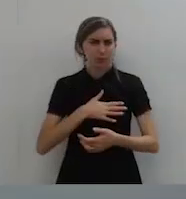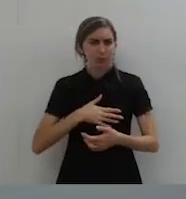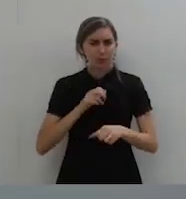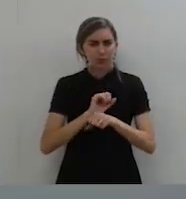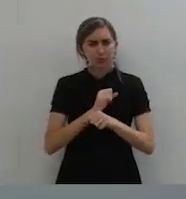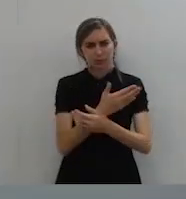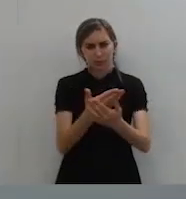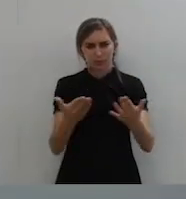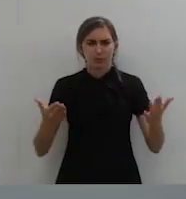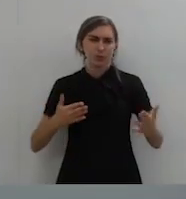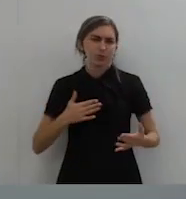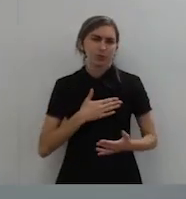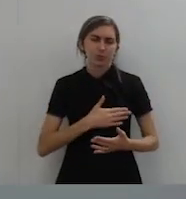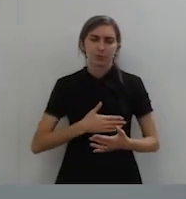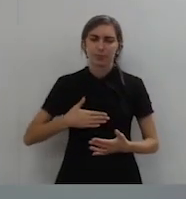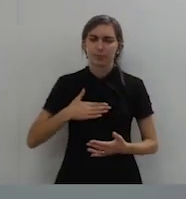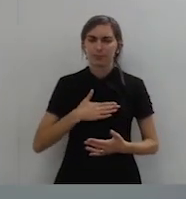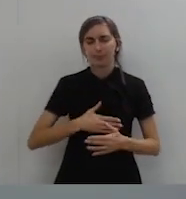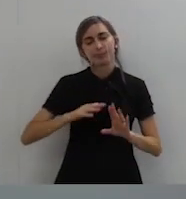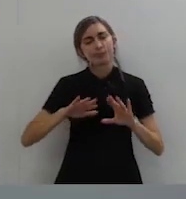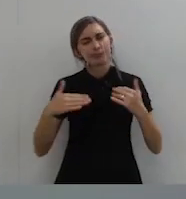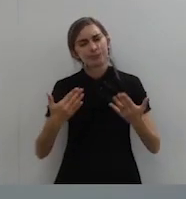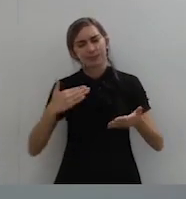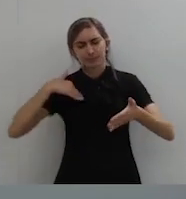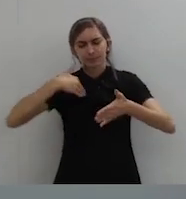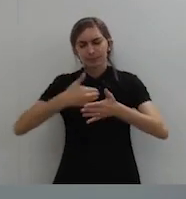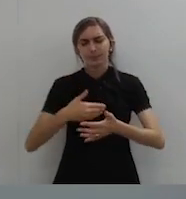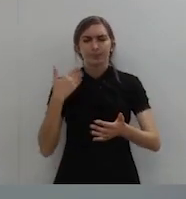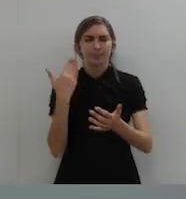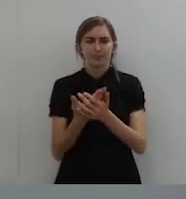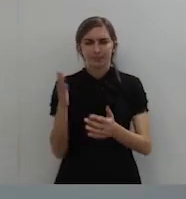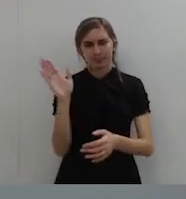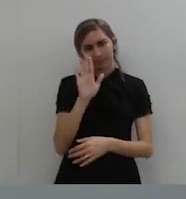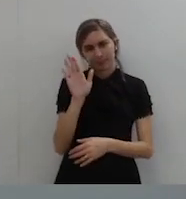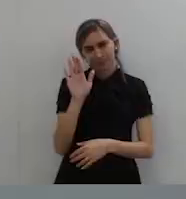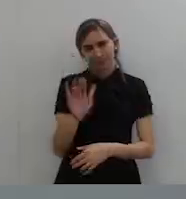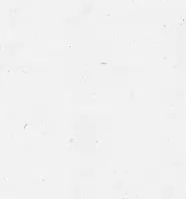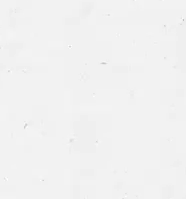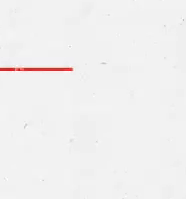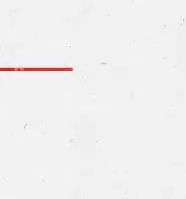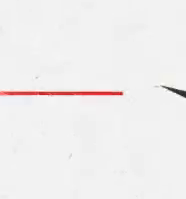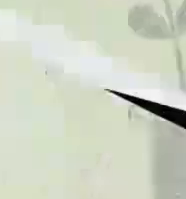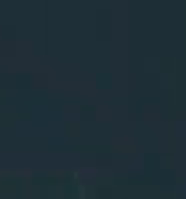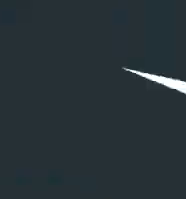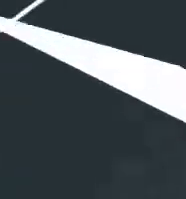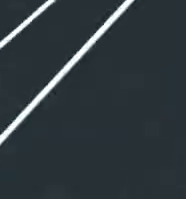Espero que vocês tenham gostado. Então até a próxima aula. Tchau, tchau!